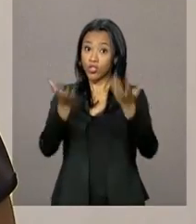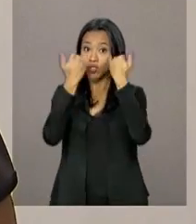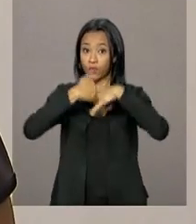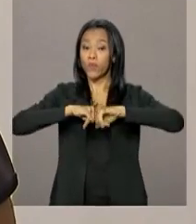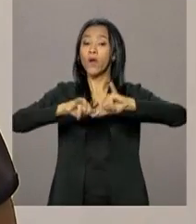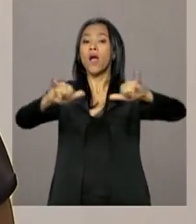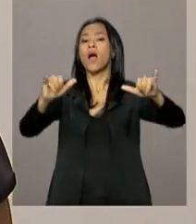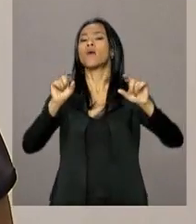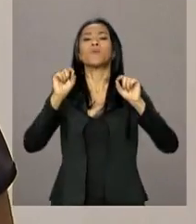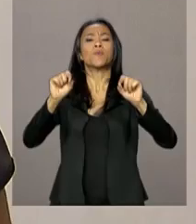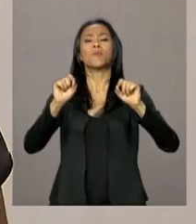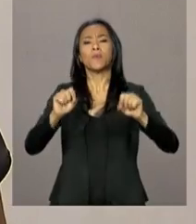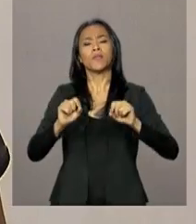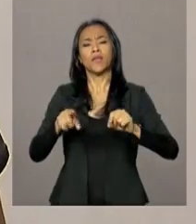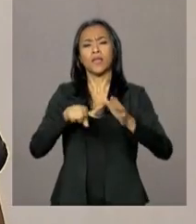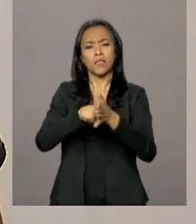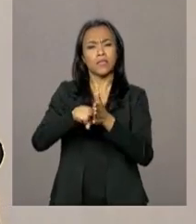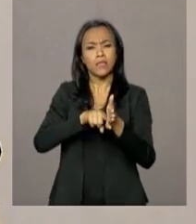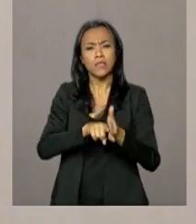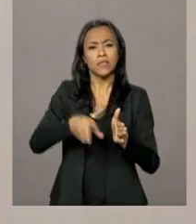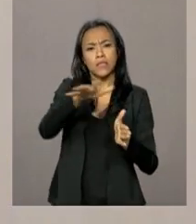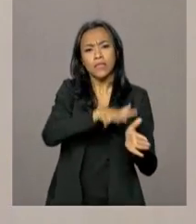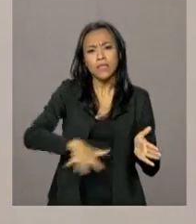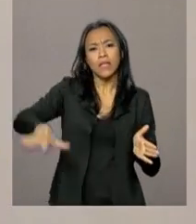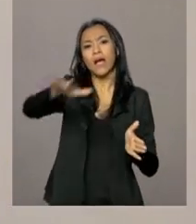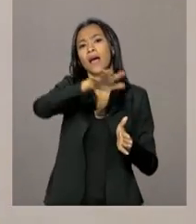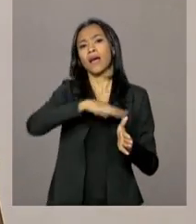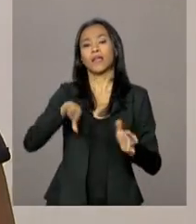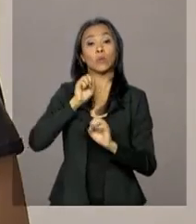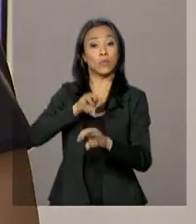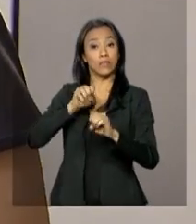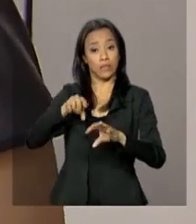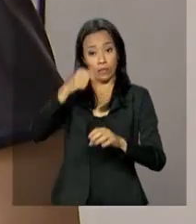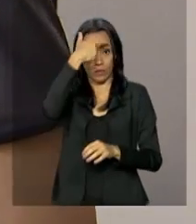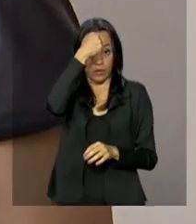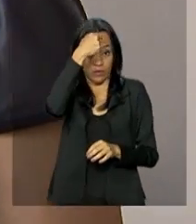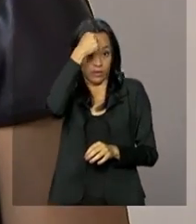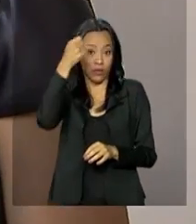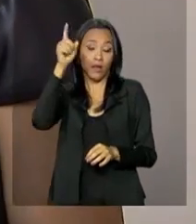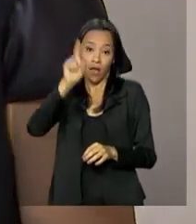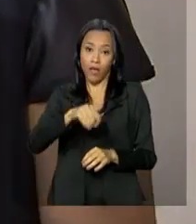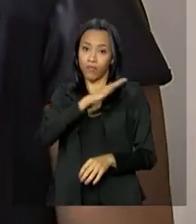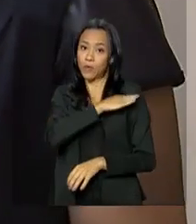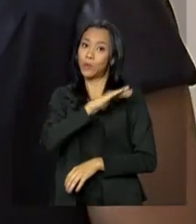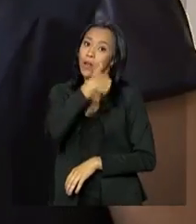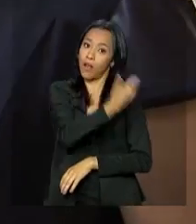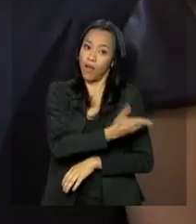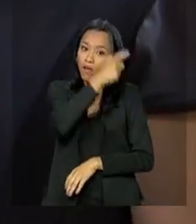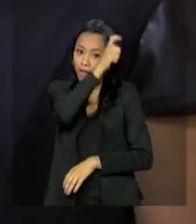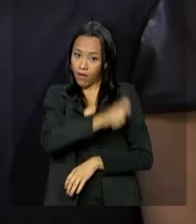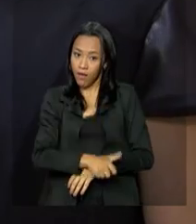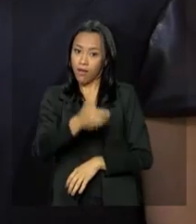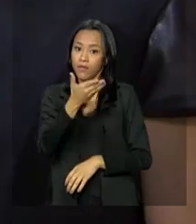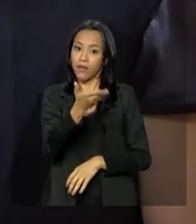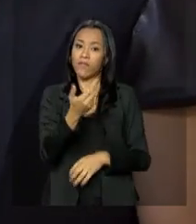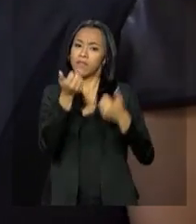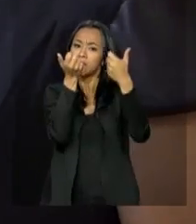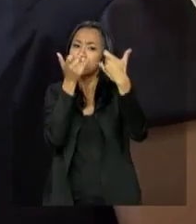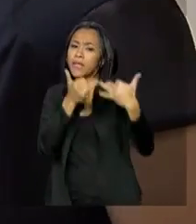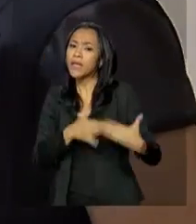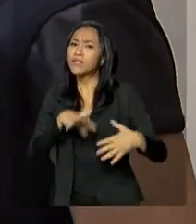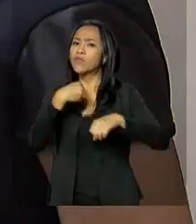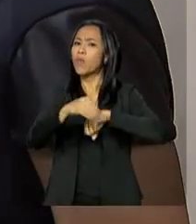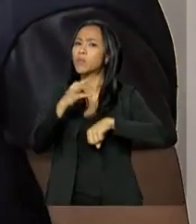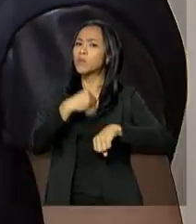da Educação Superior 2017. E aqui ao meu lado está a presidente do INEP, Maria Inês Fini, que vai comentar esses